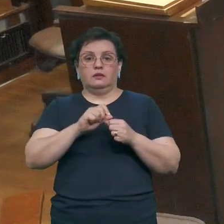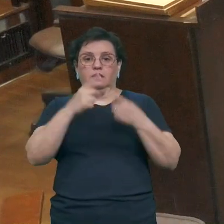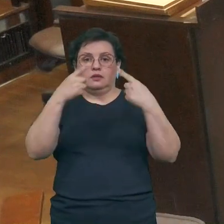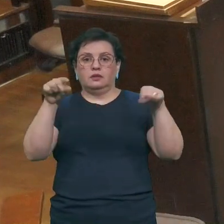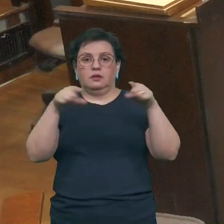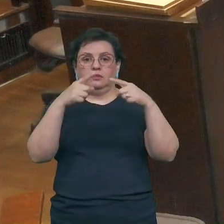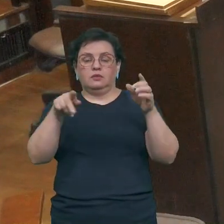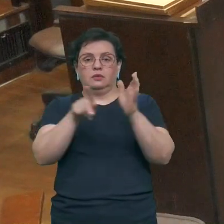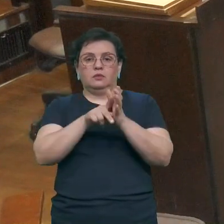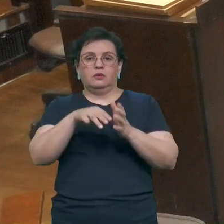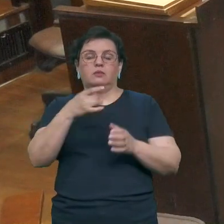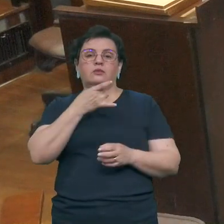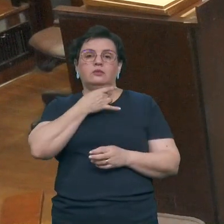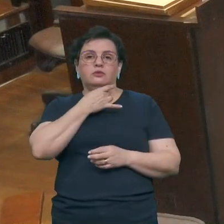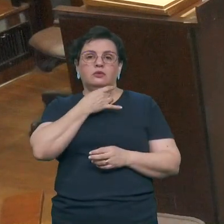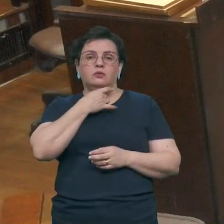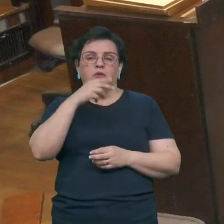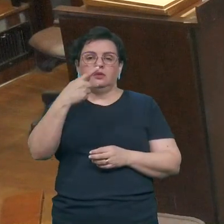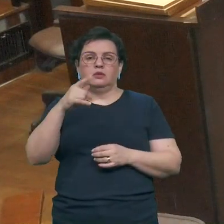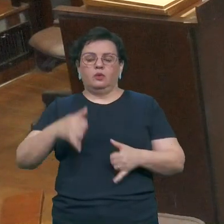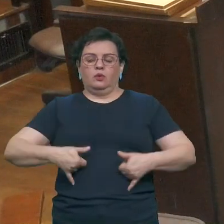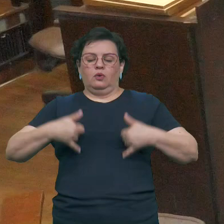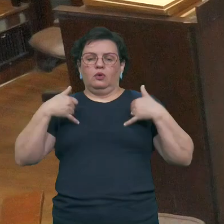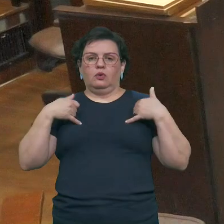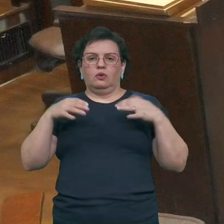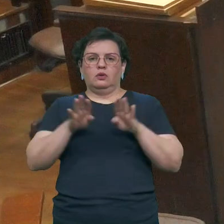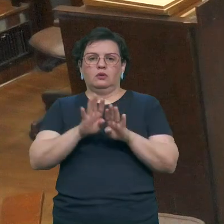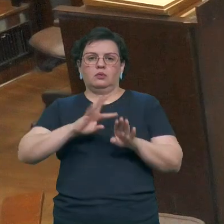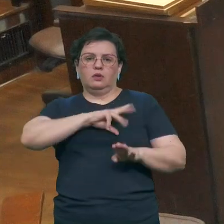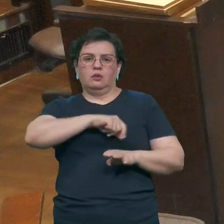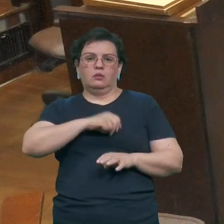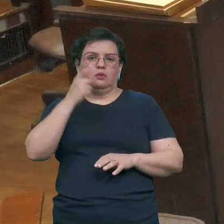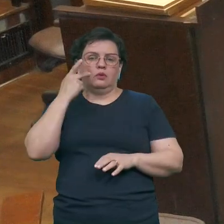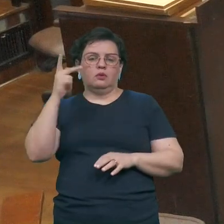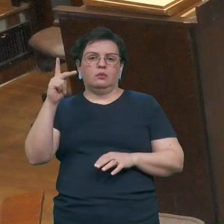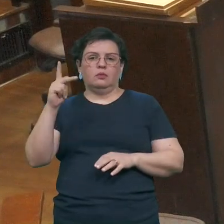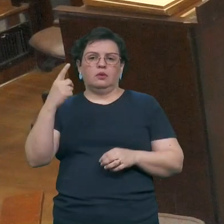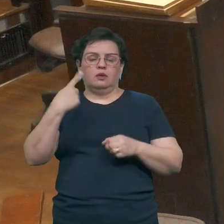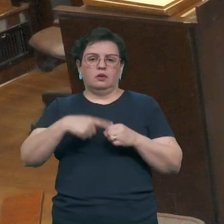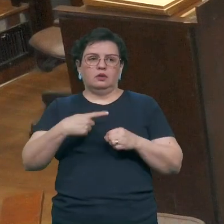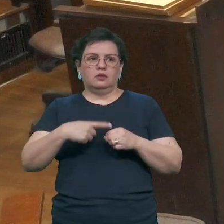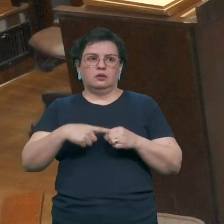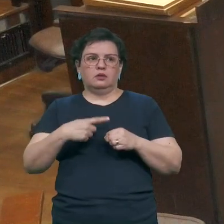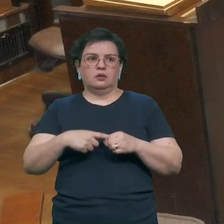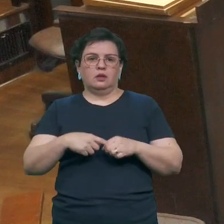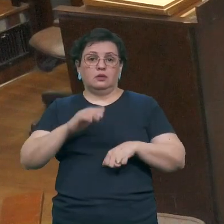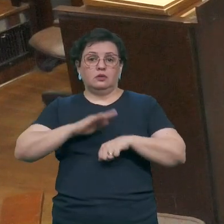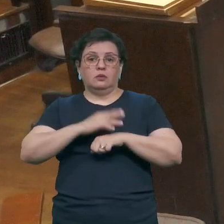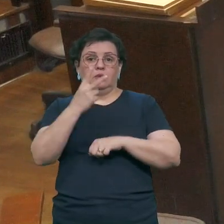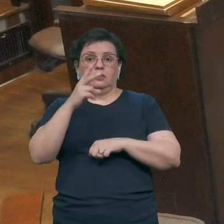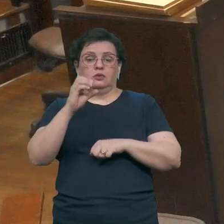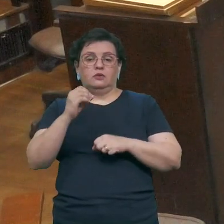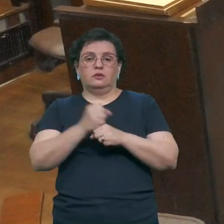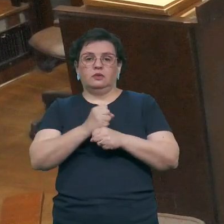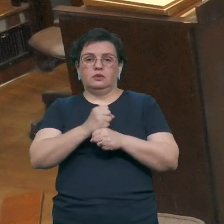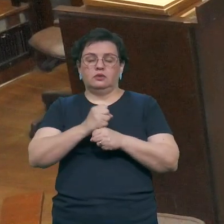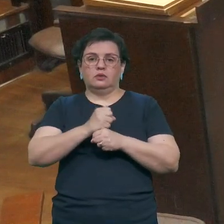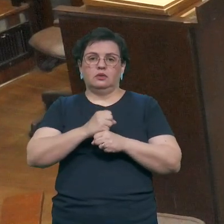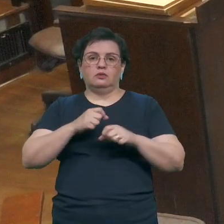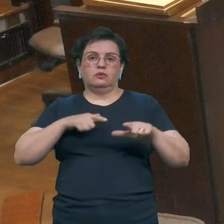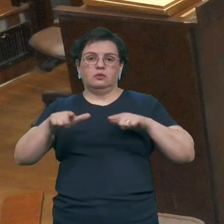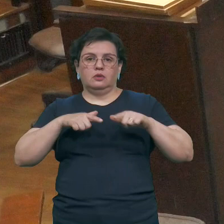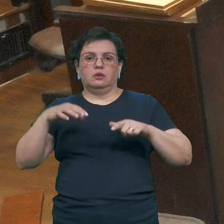pela família e amor pela cidade se intensifica através dos seus mais de 20 anos de trabalho voluntário.